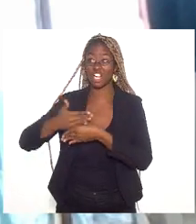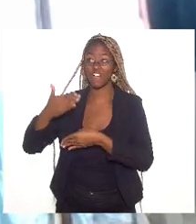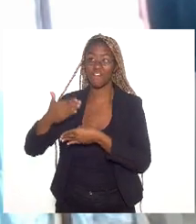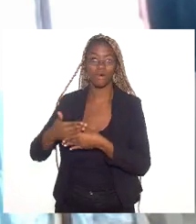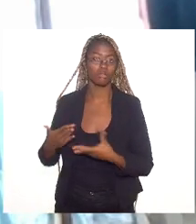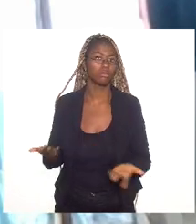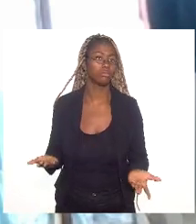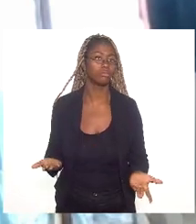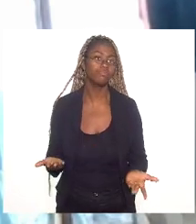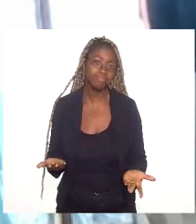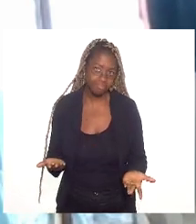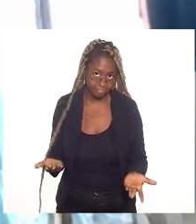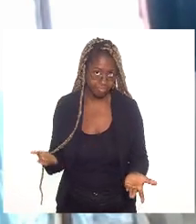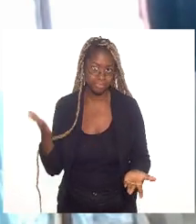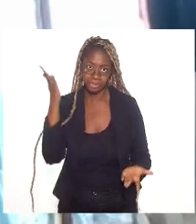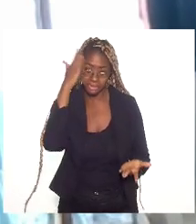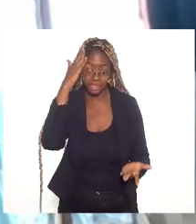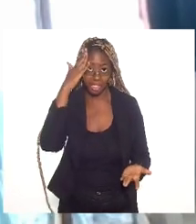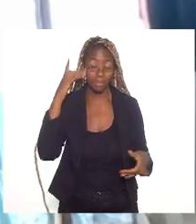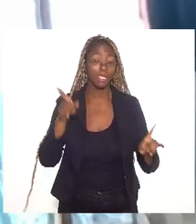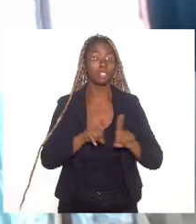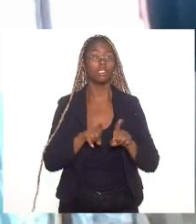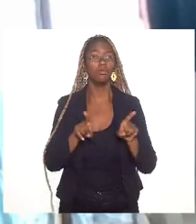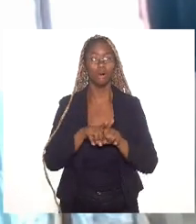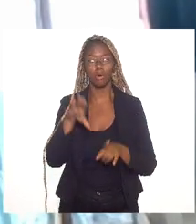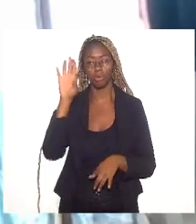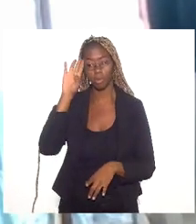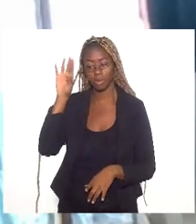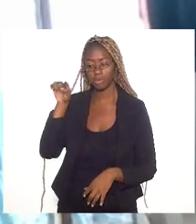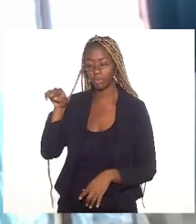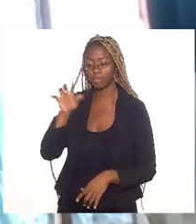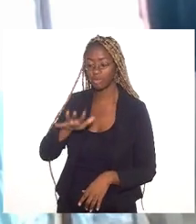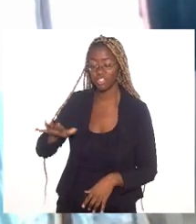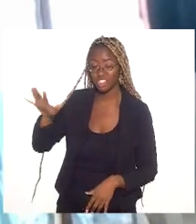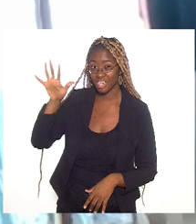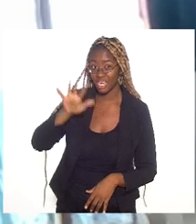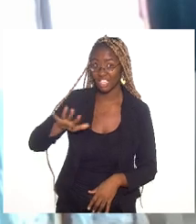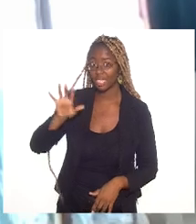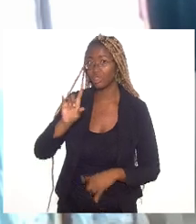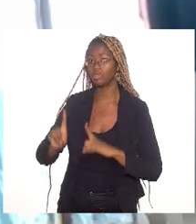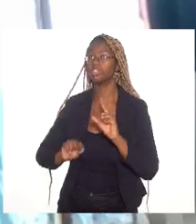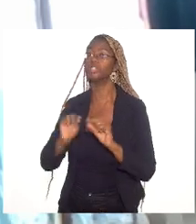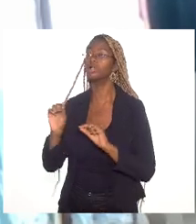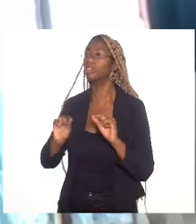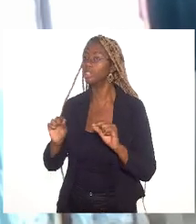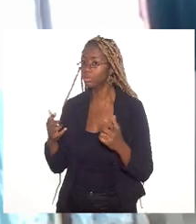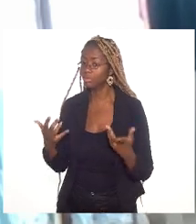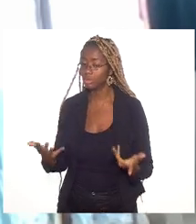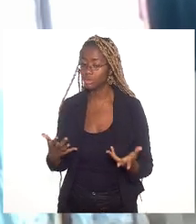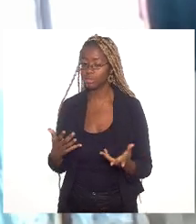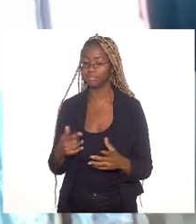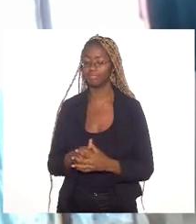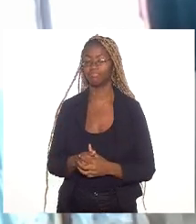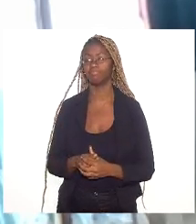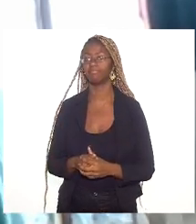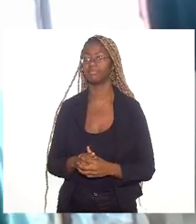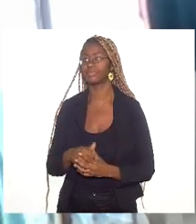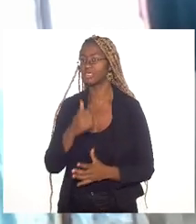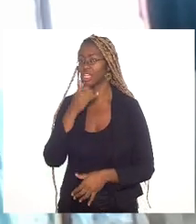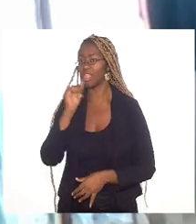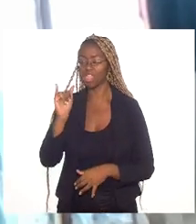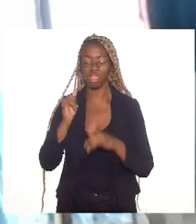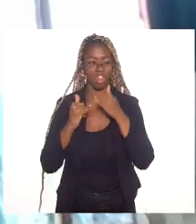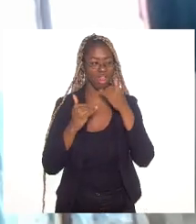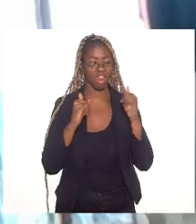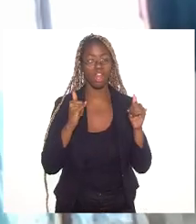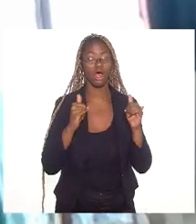detonados. Criar um princípio geral de que, através de meios eletrônicos, alertar